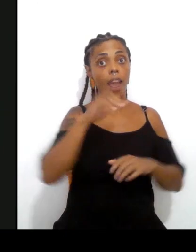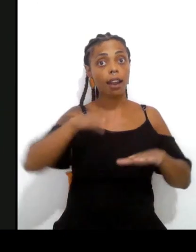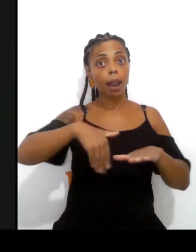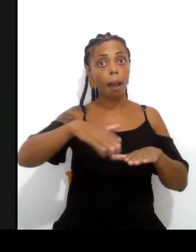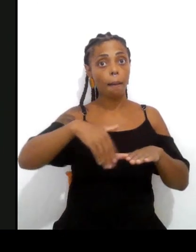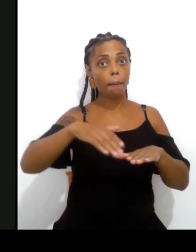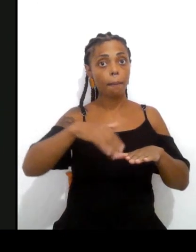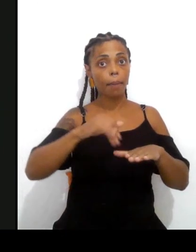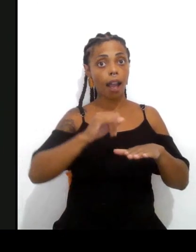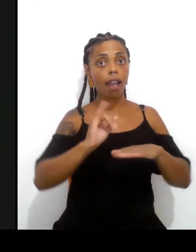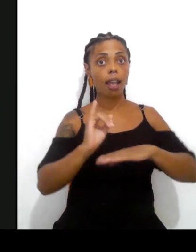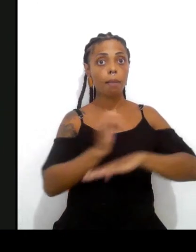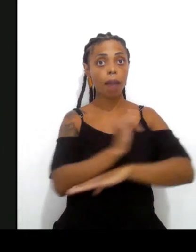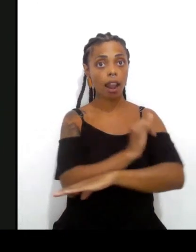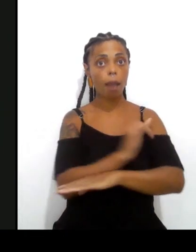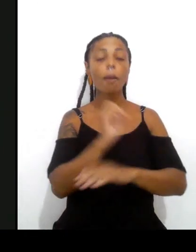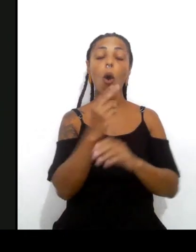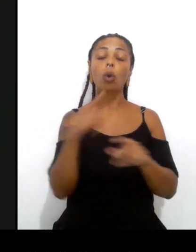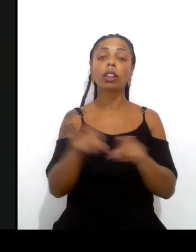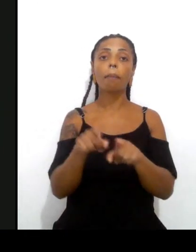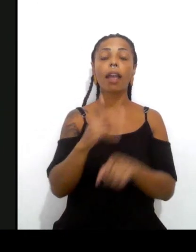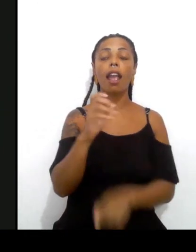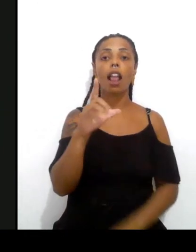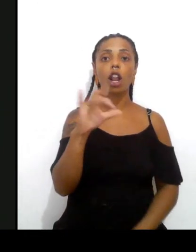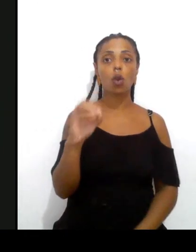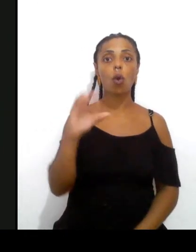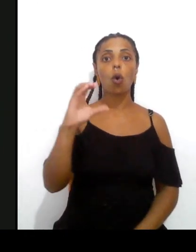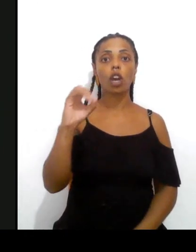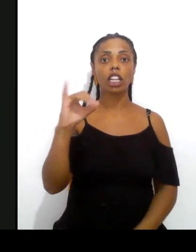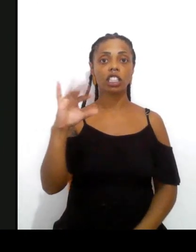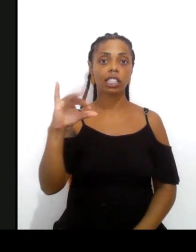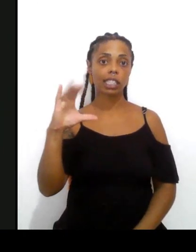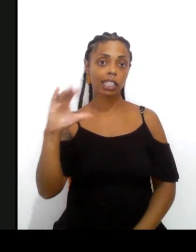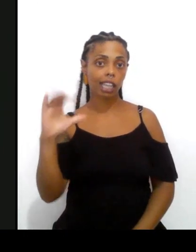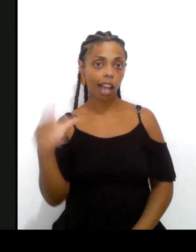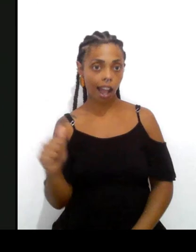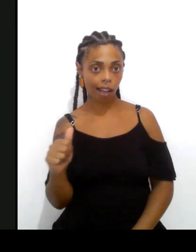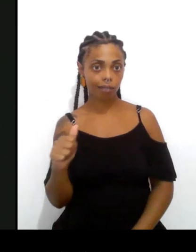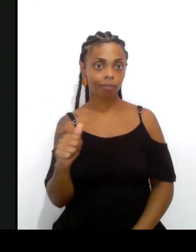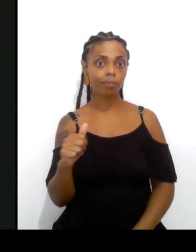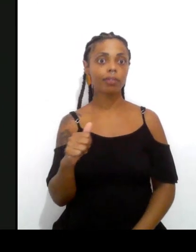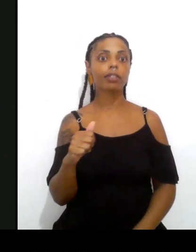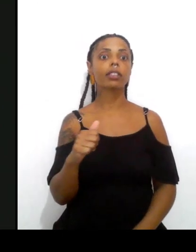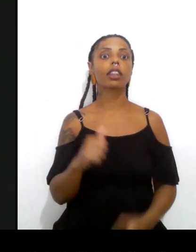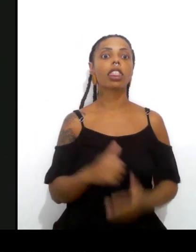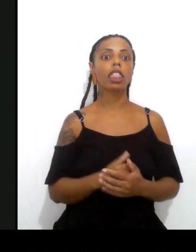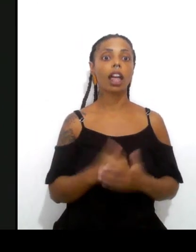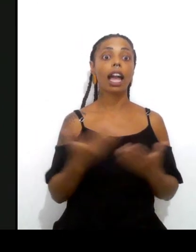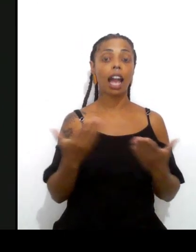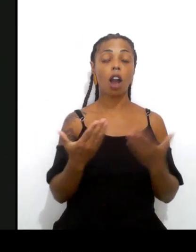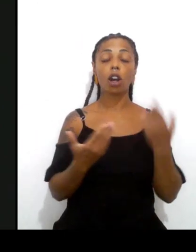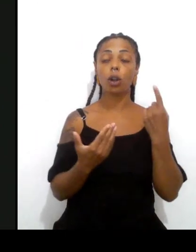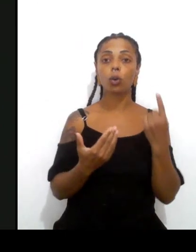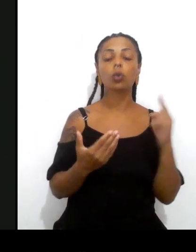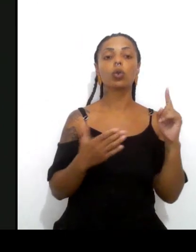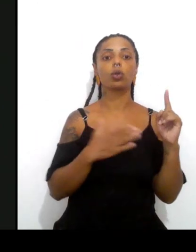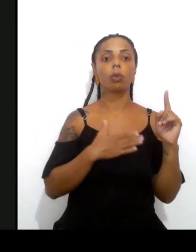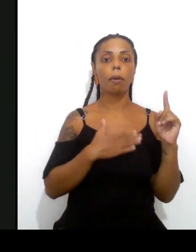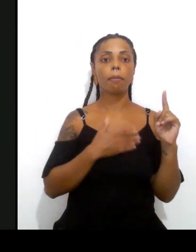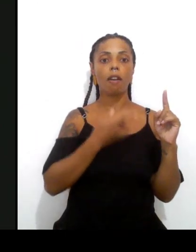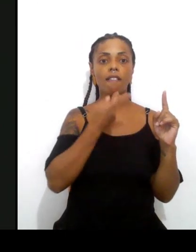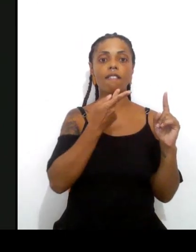era estica não gira para ver Desejo e aqui é minha última é